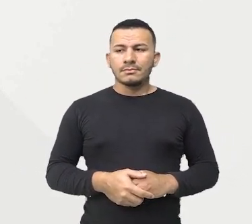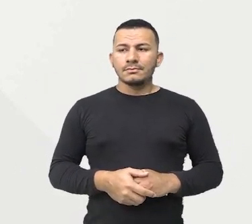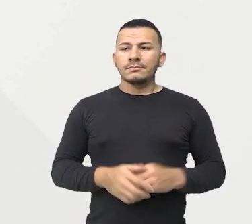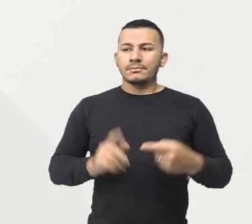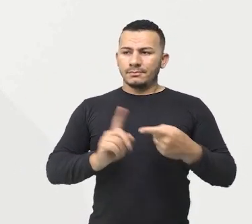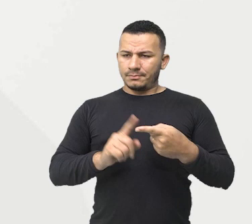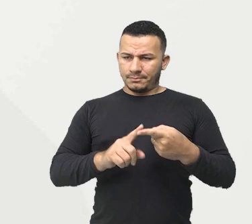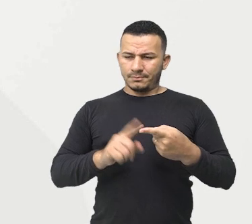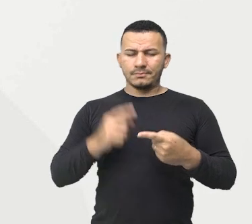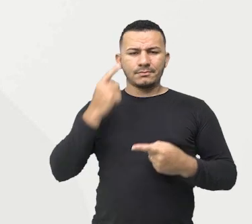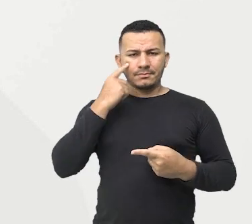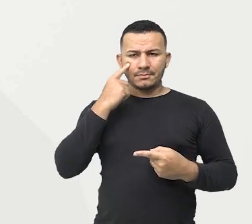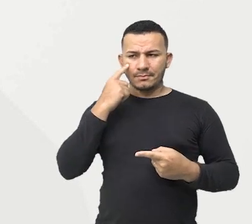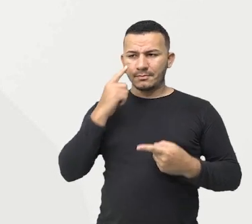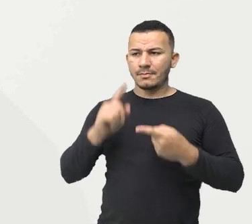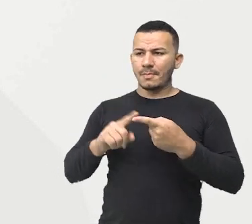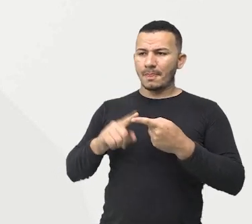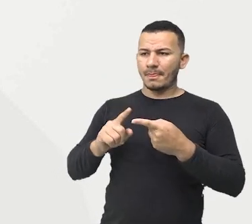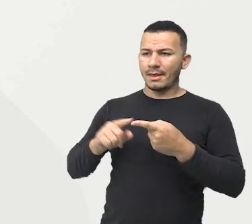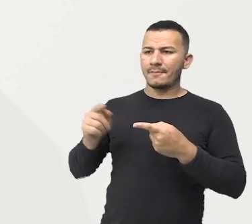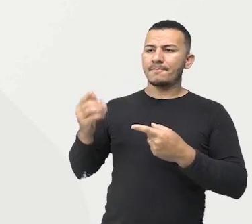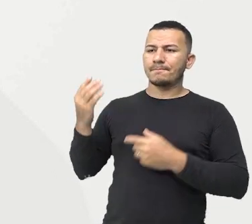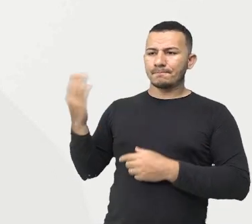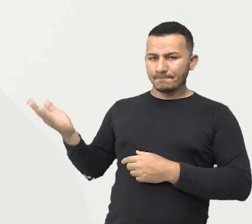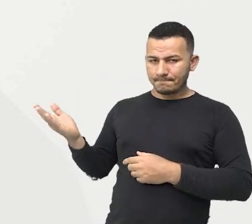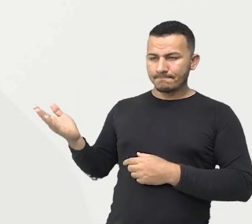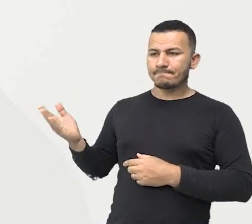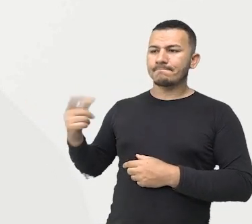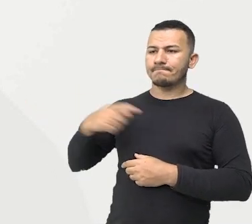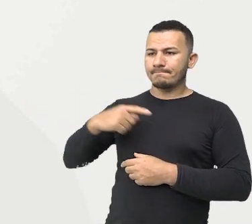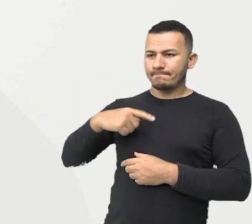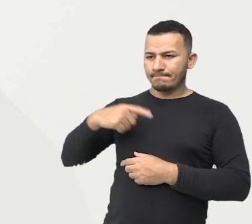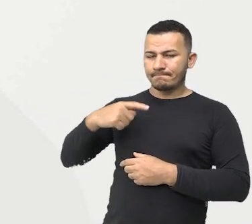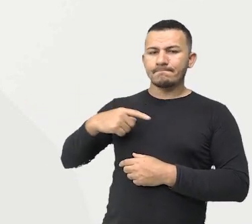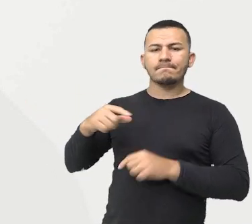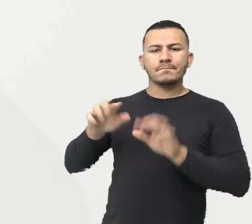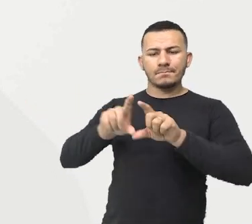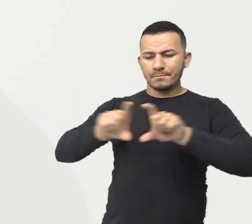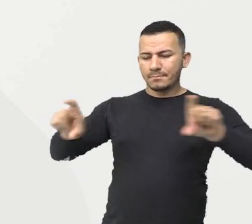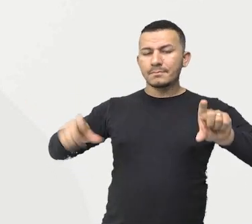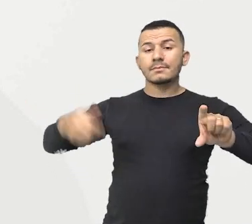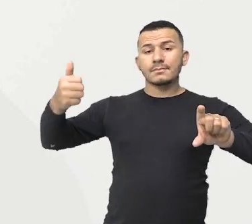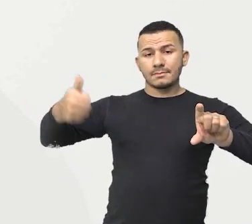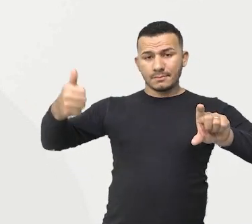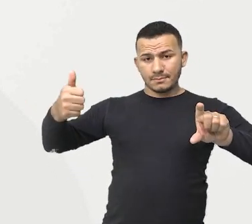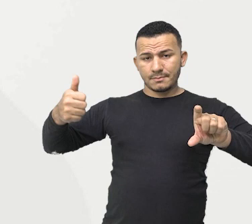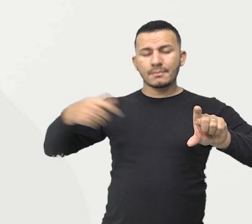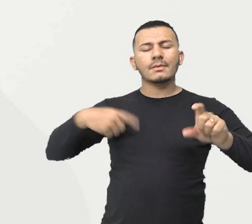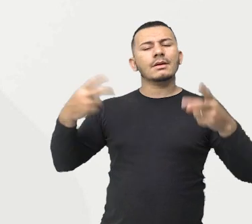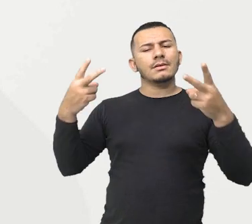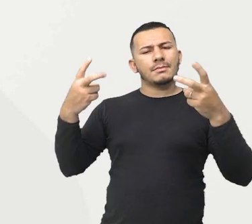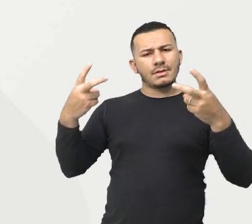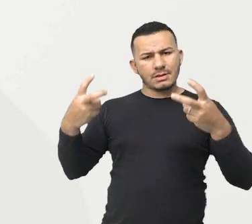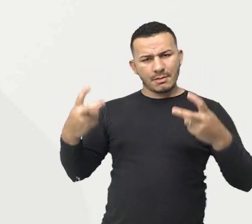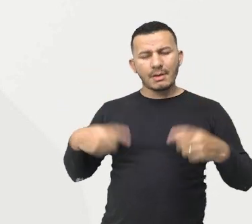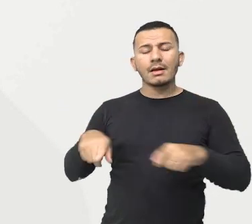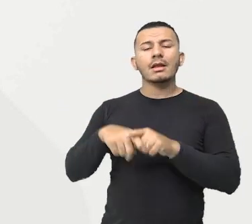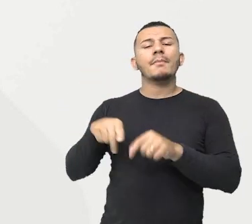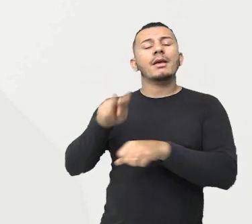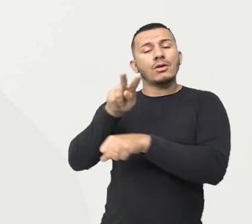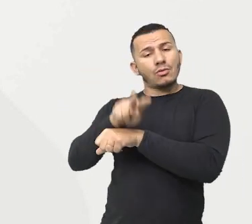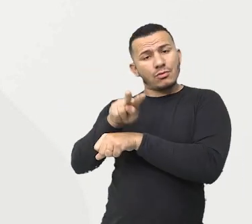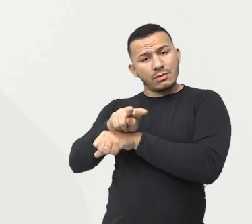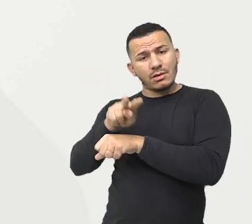era necessário, lá, desde o primeiro parágrafo, perceber e preservar os direitos das